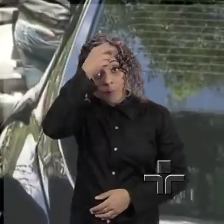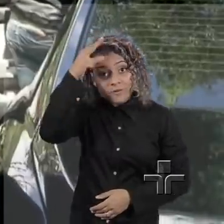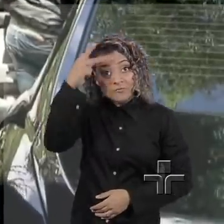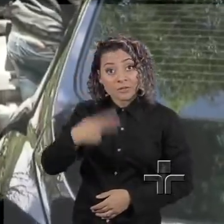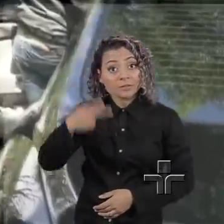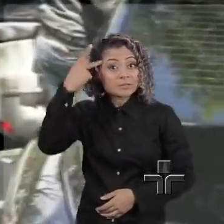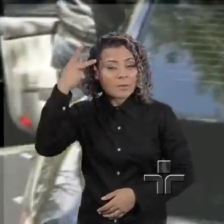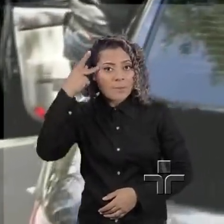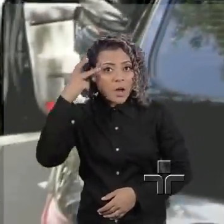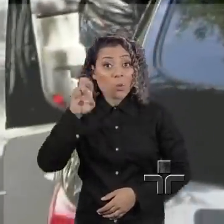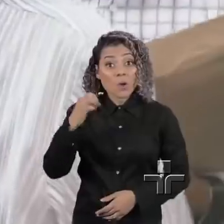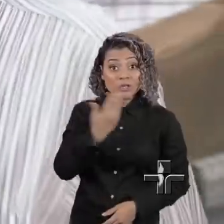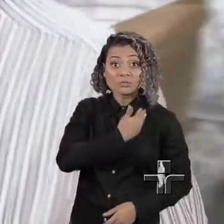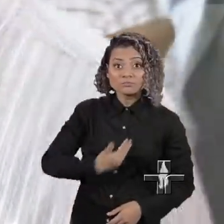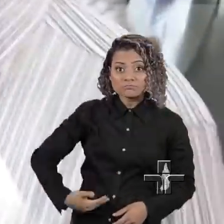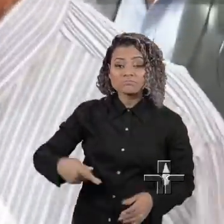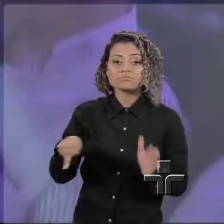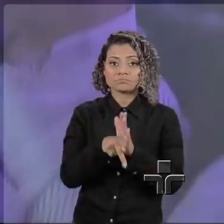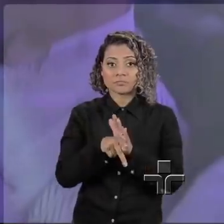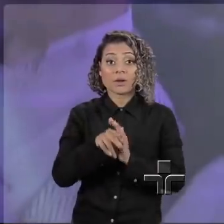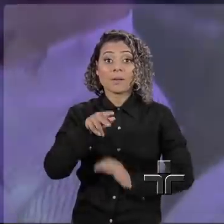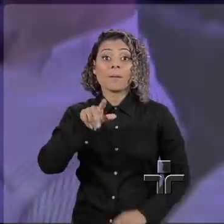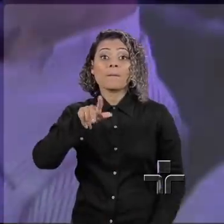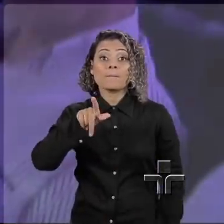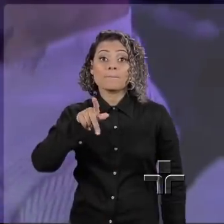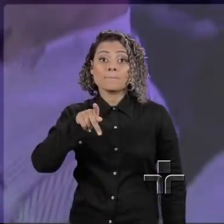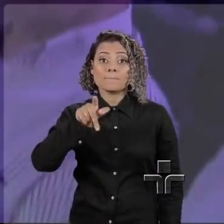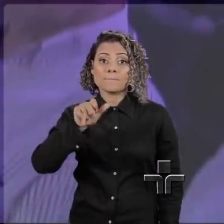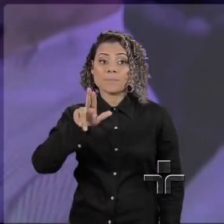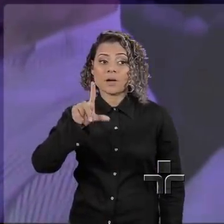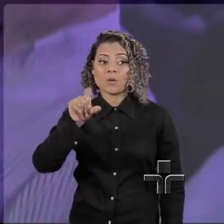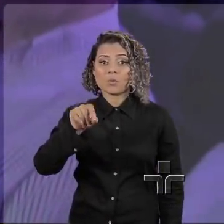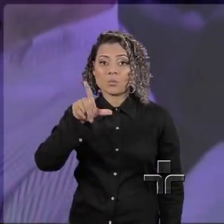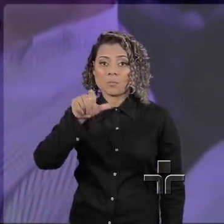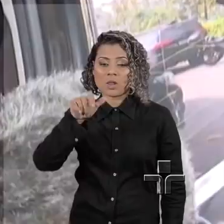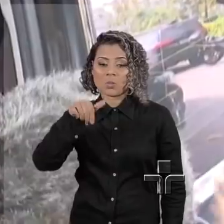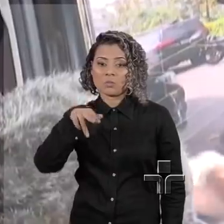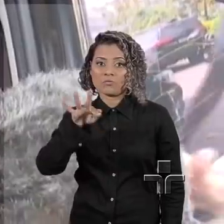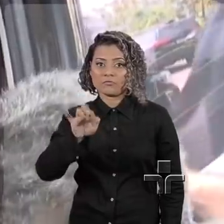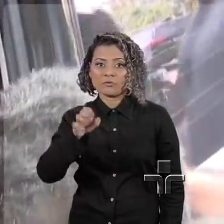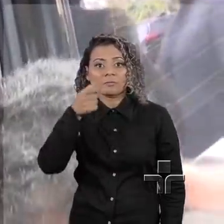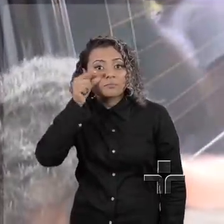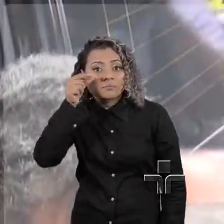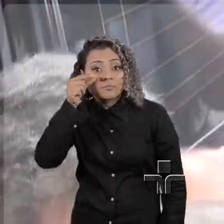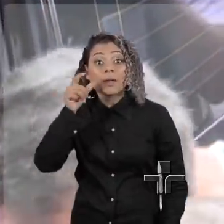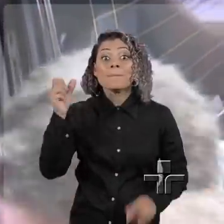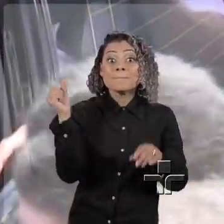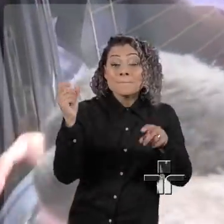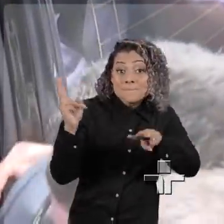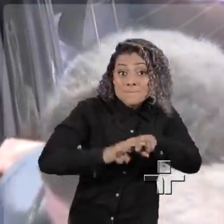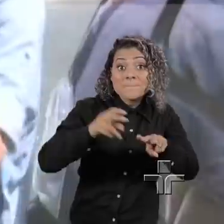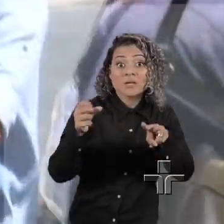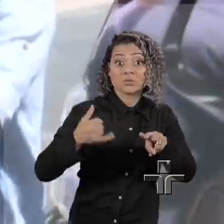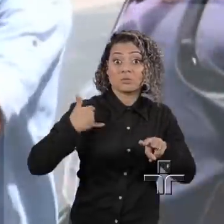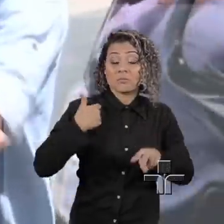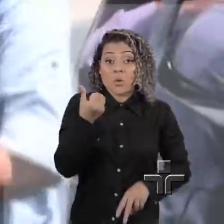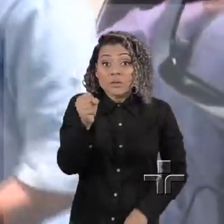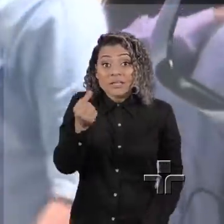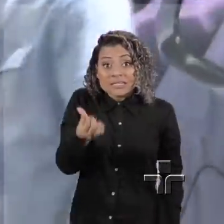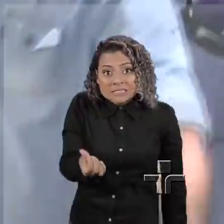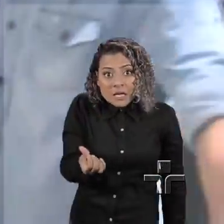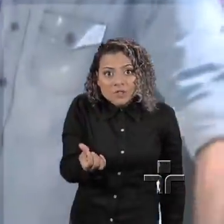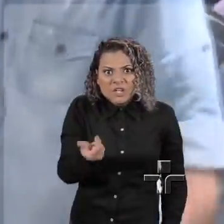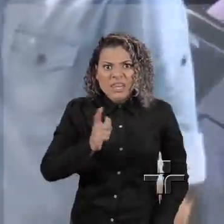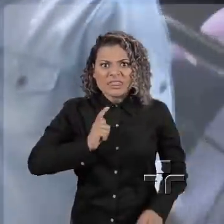e ex-governador do estado, Paulo Maluf, condenado por lavagem de dinheiro e preso aos 86 anos, protagonizou um vai-vem